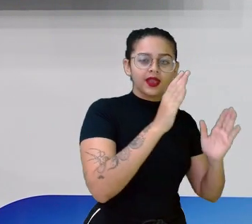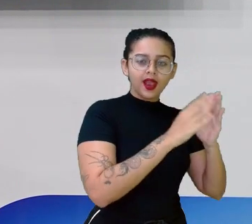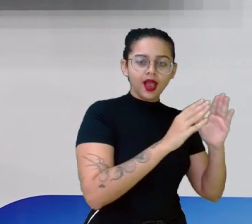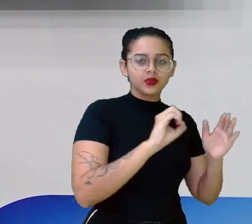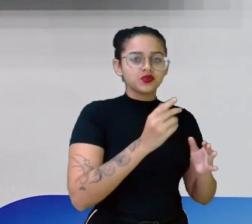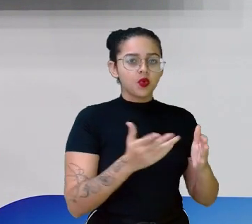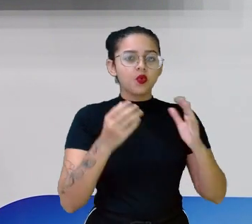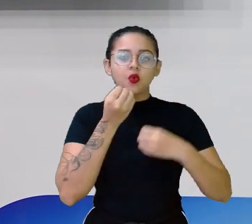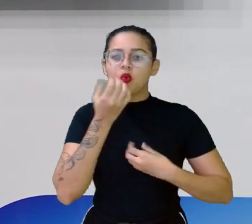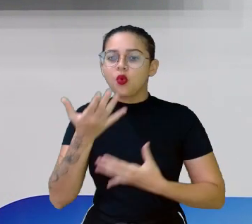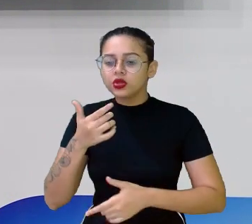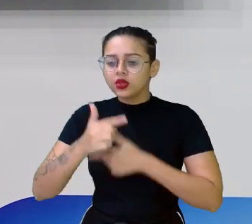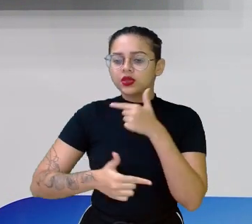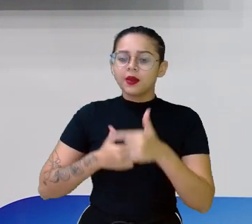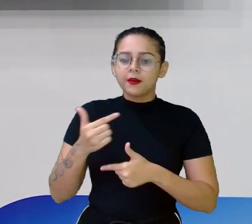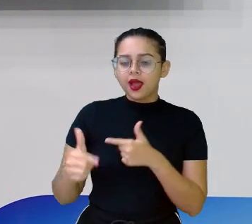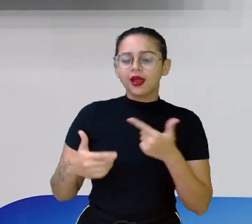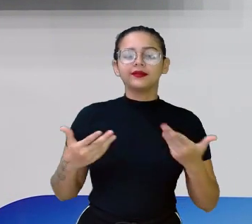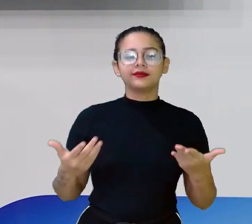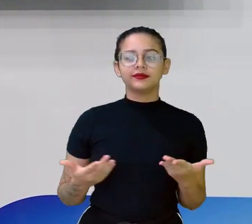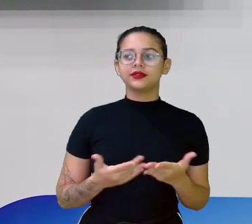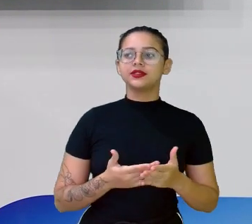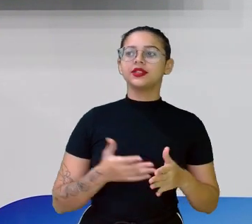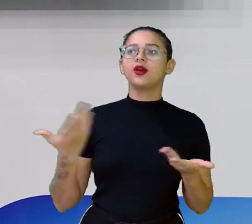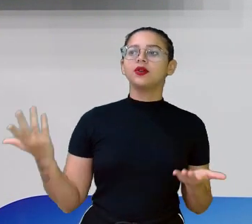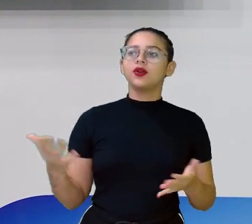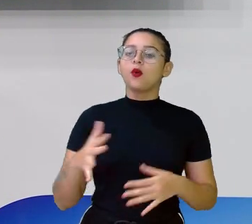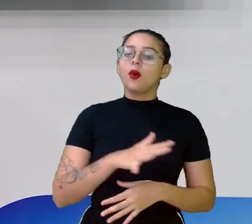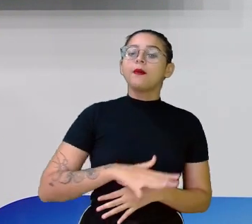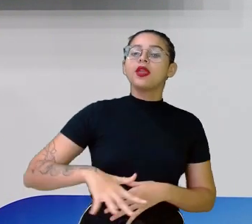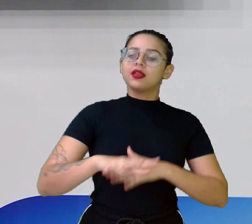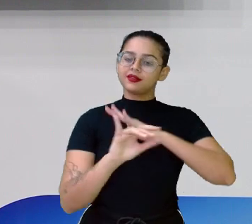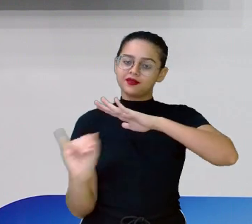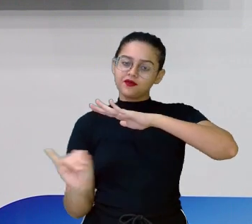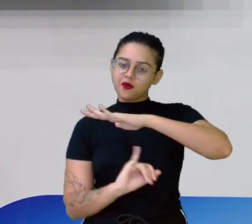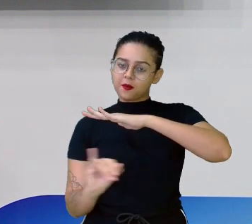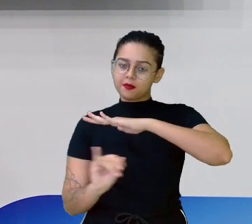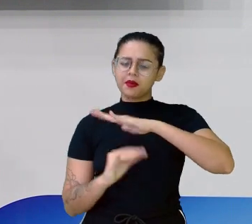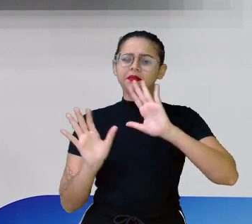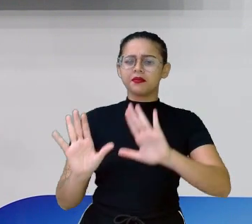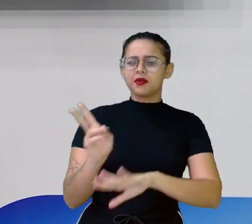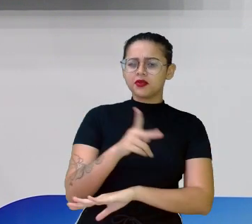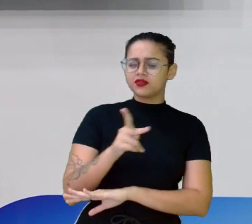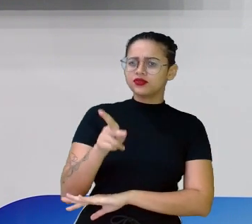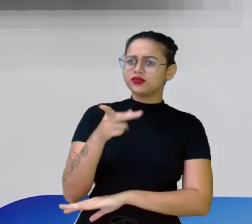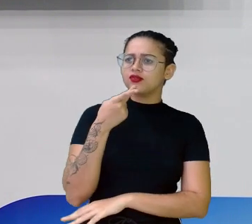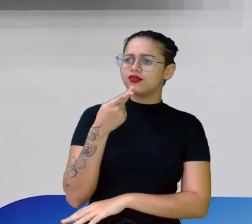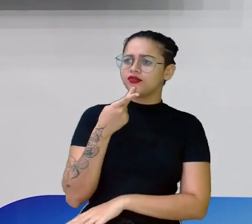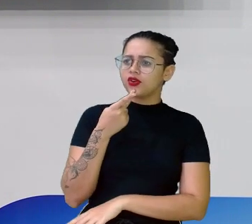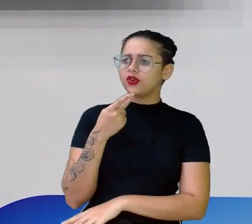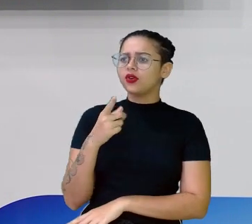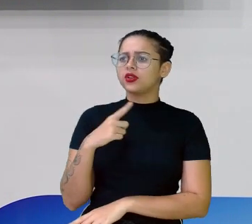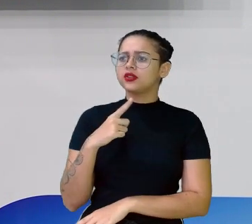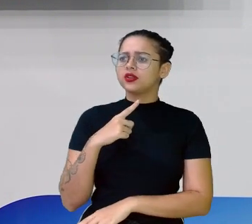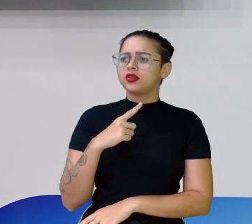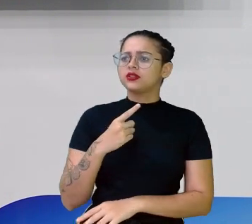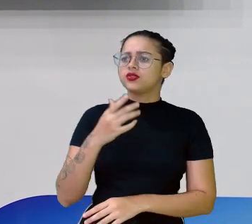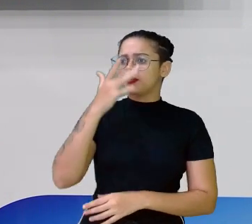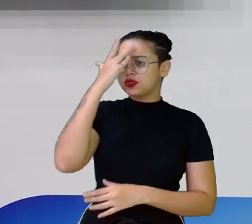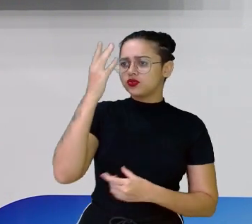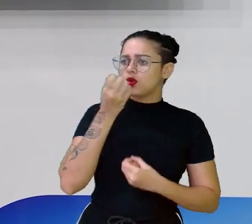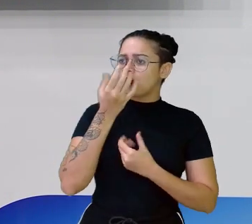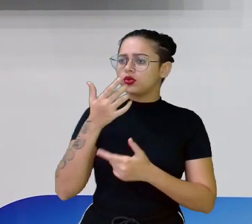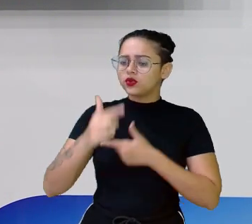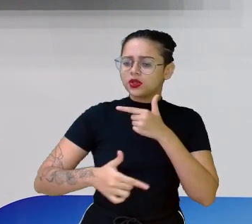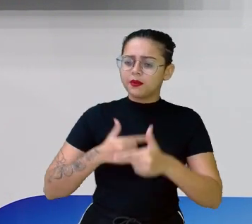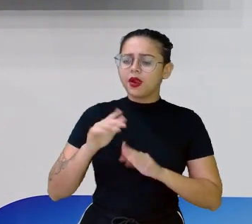conta no trabalho, conta no ambiente ali, e aí está dizendo um ambiente informal. Mas, professora, a senhora acabou de falar que tem gente que conta no trabalho. Sim,